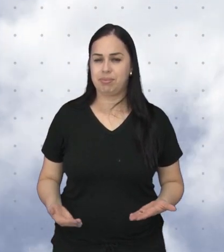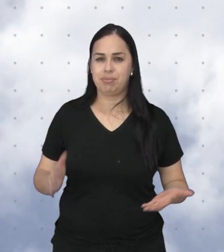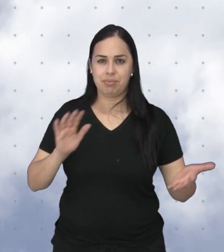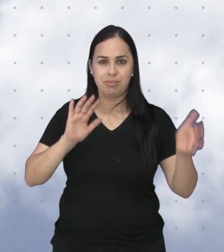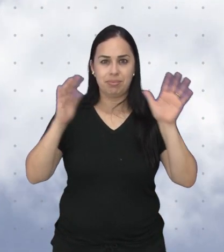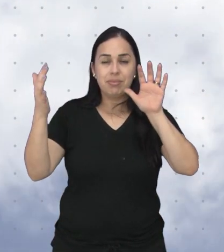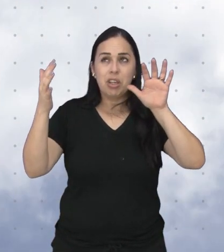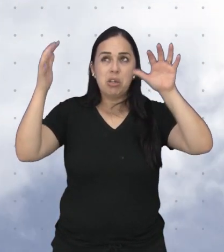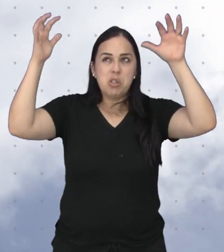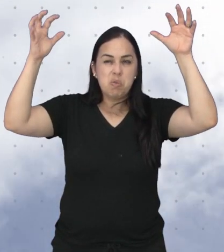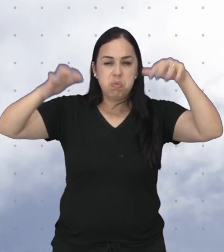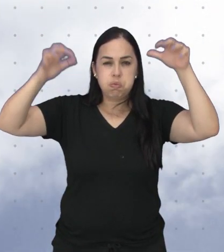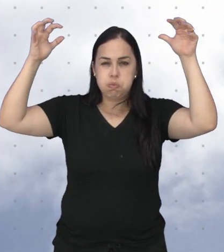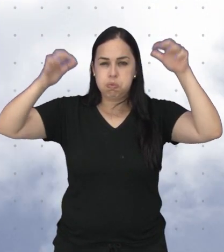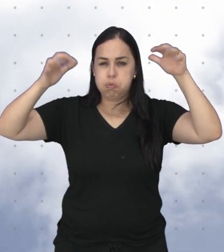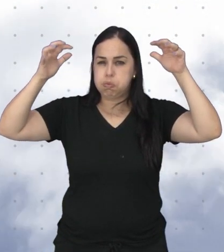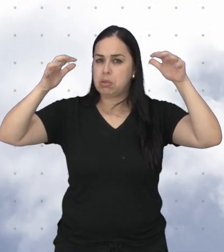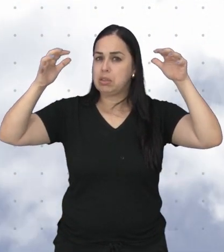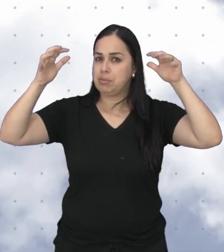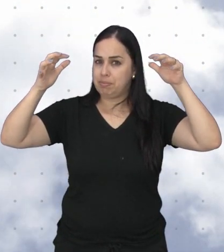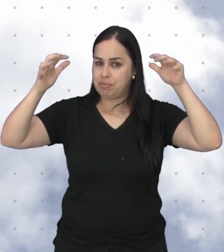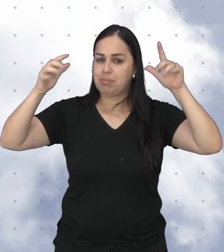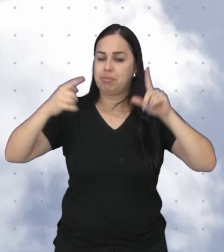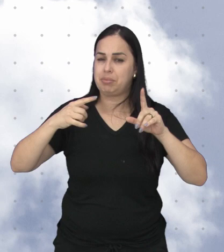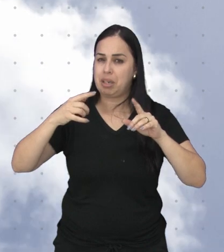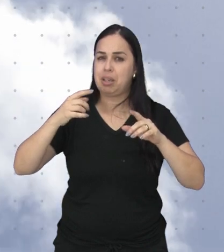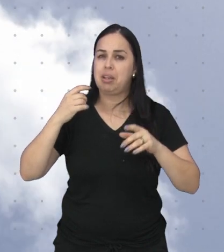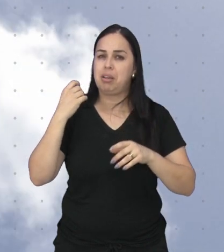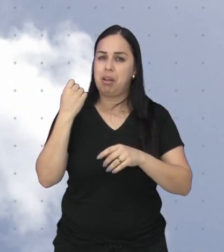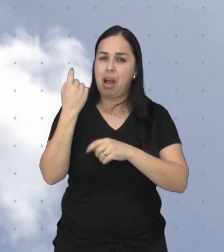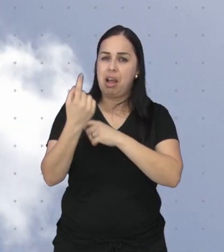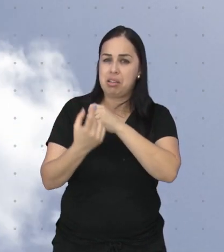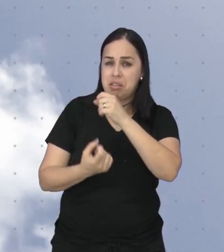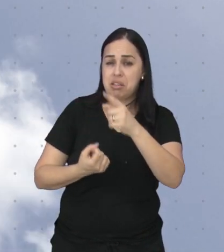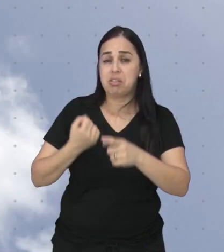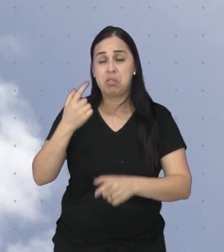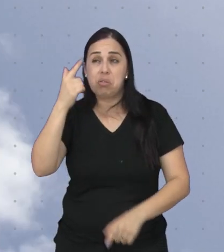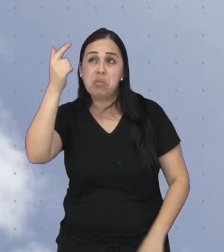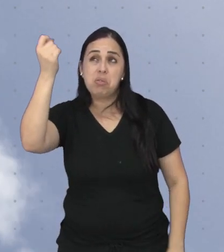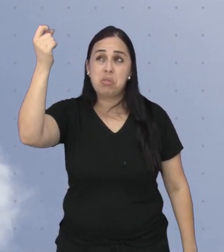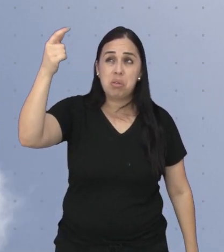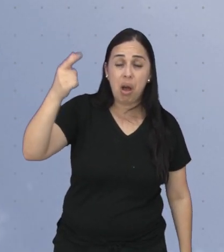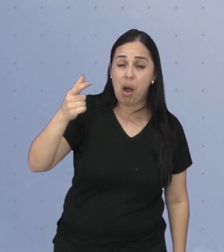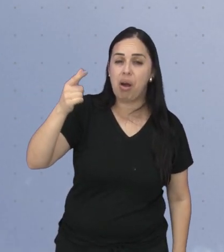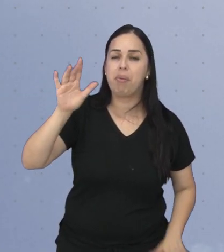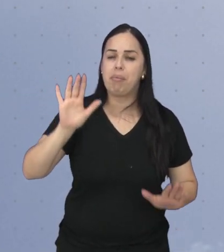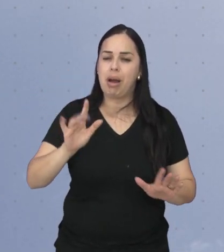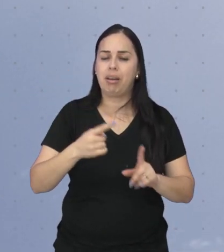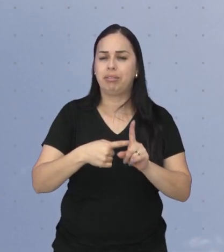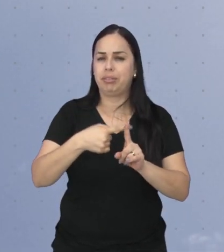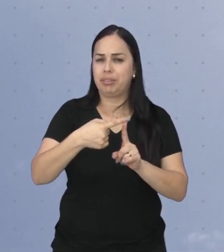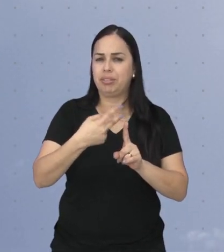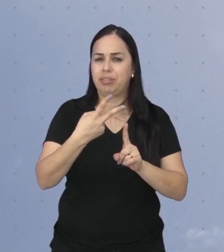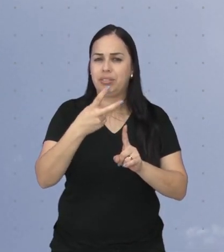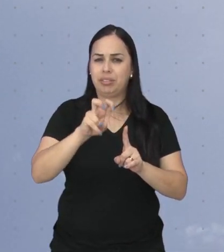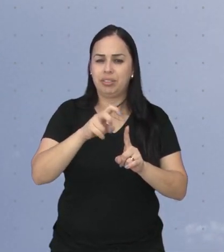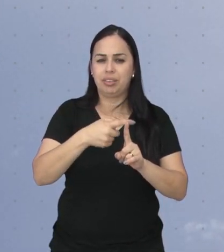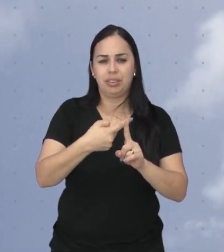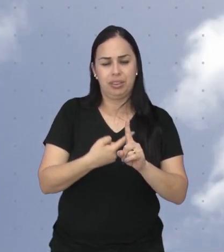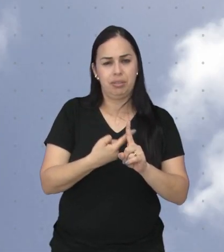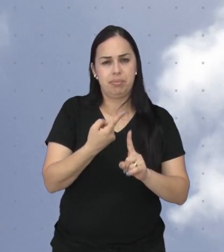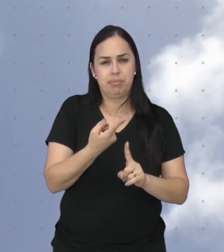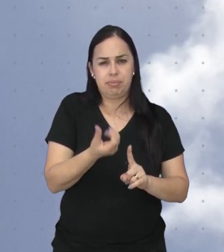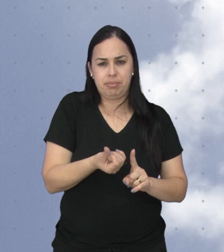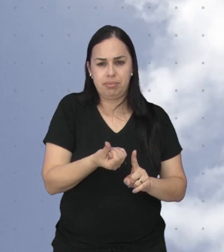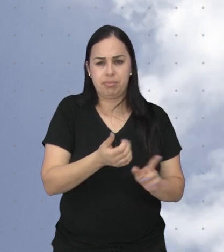A previsão é de pancadas de chuva para esta quinta-feira. Alguns poucos momentos de sol entre nuvens, com máxima de 25